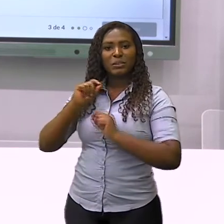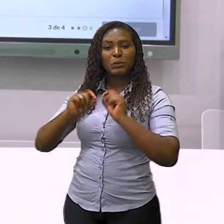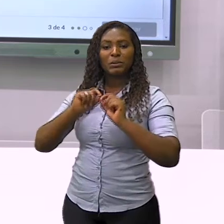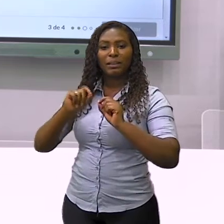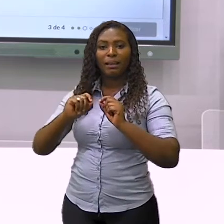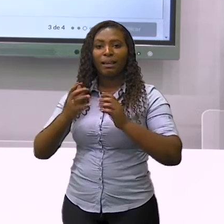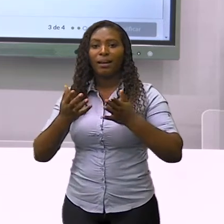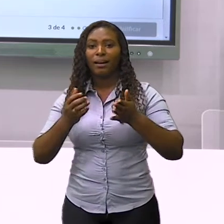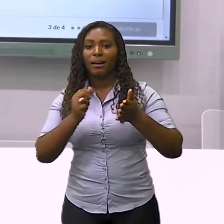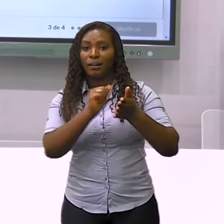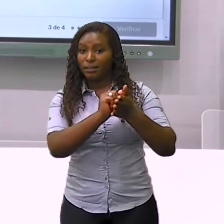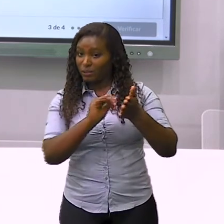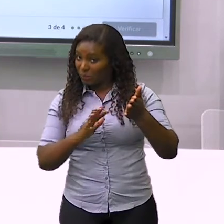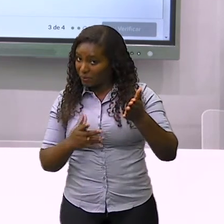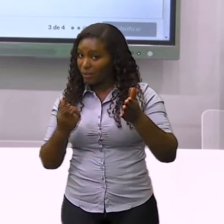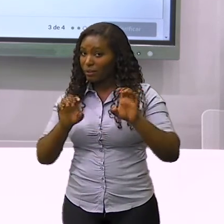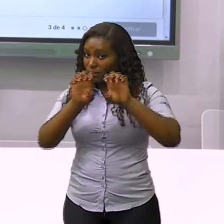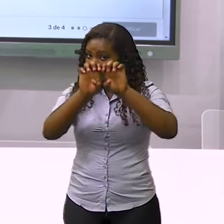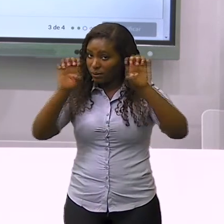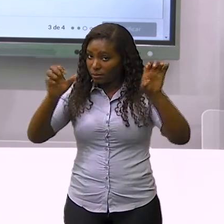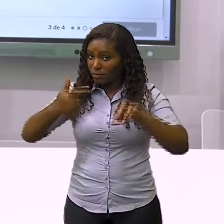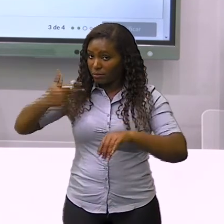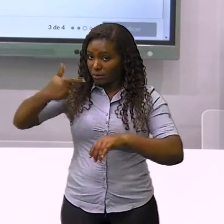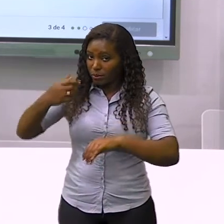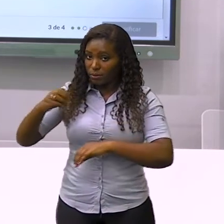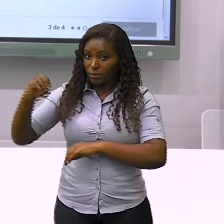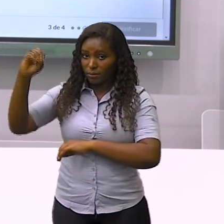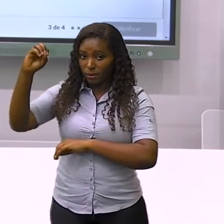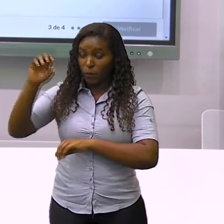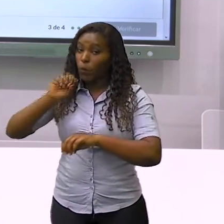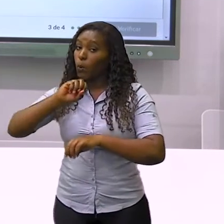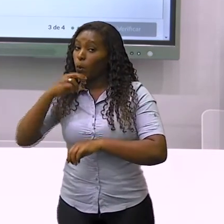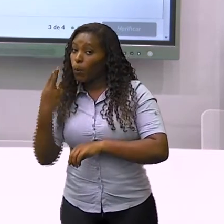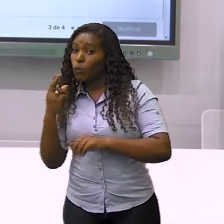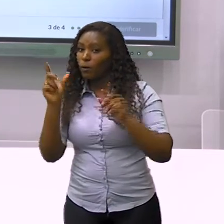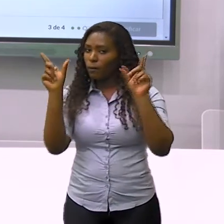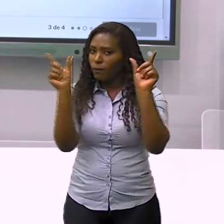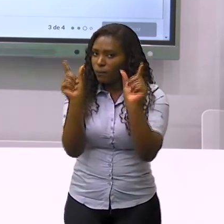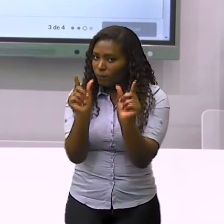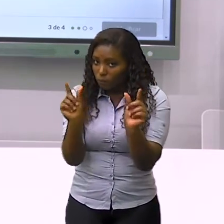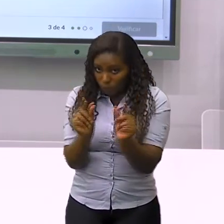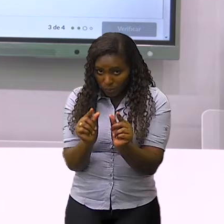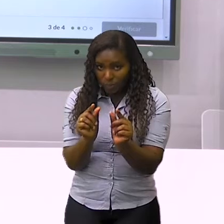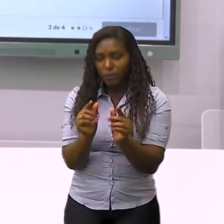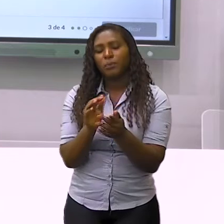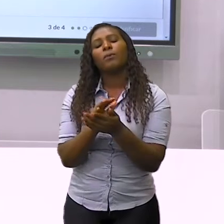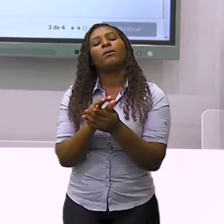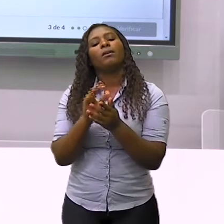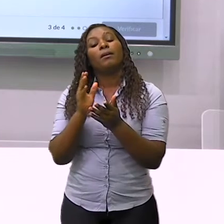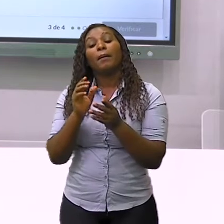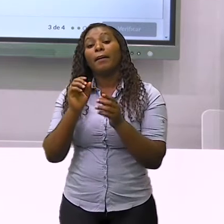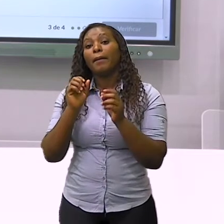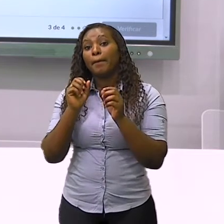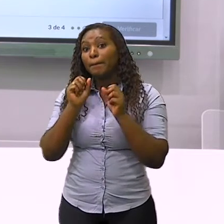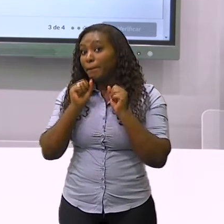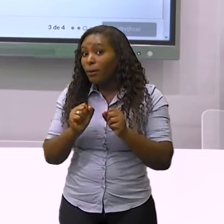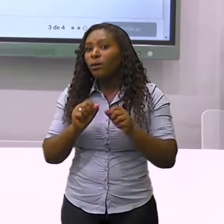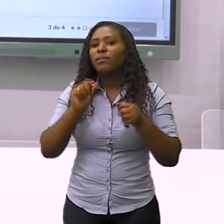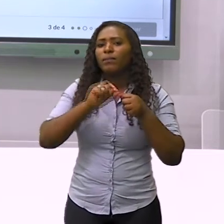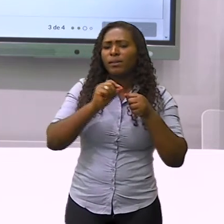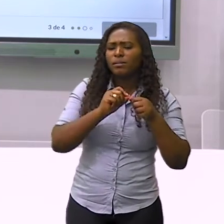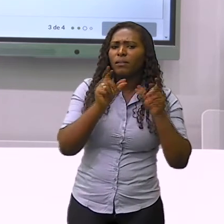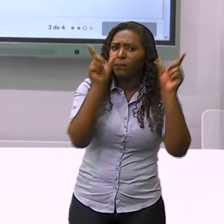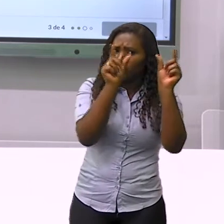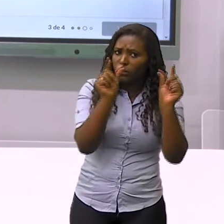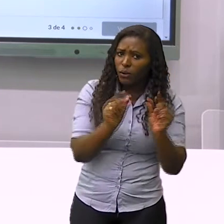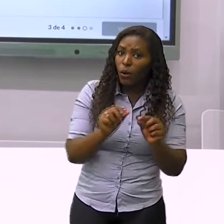menos 36 passa mais 36. A potência passa